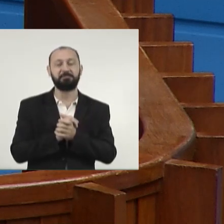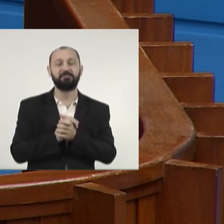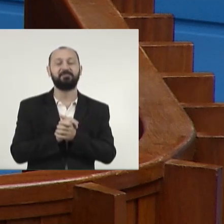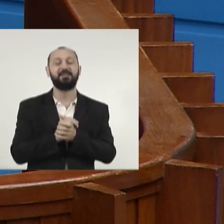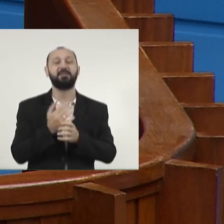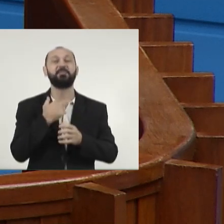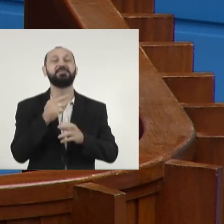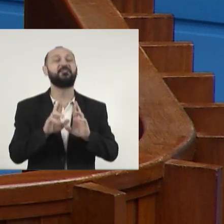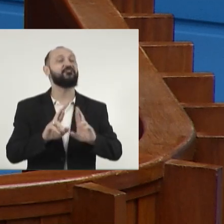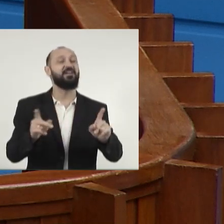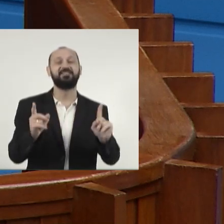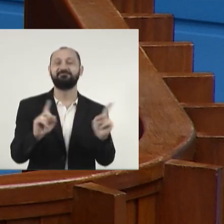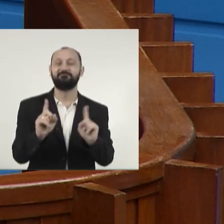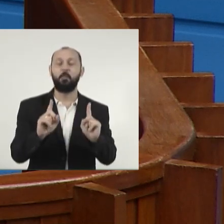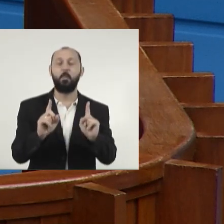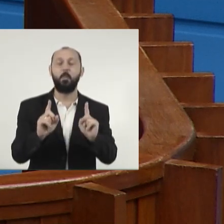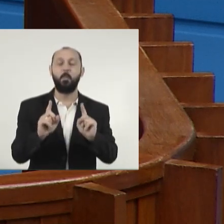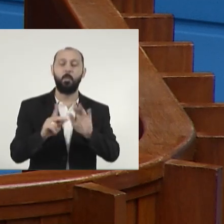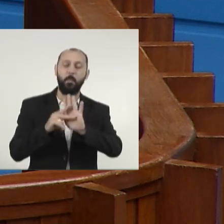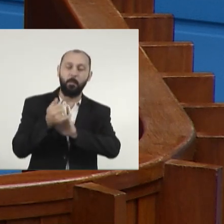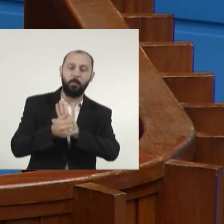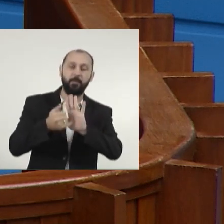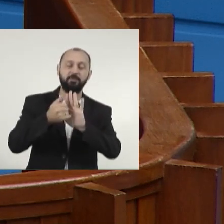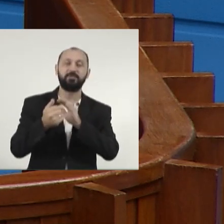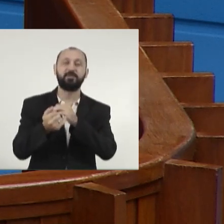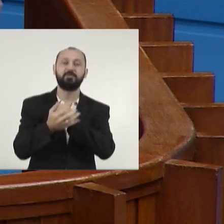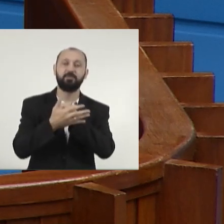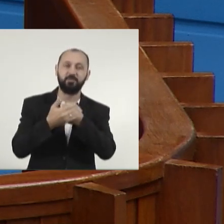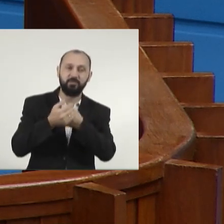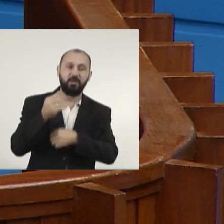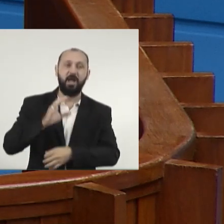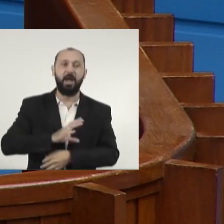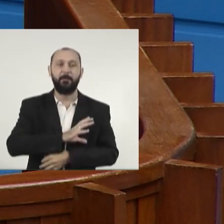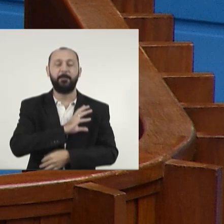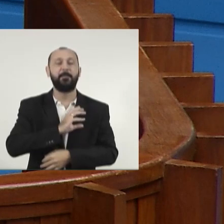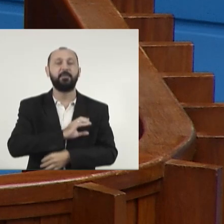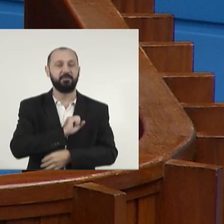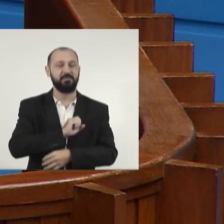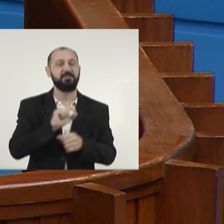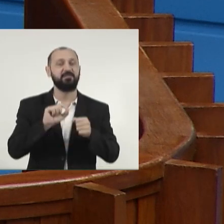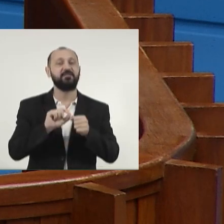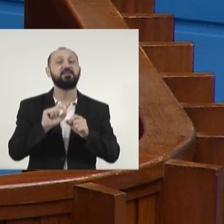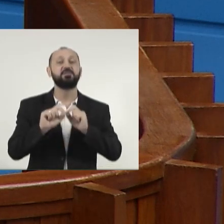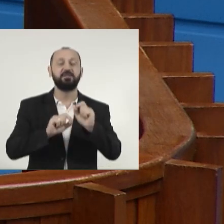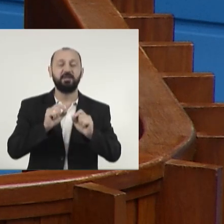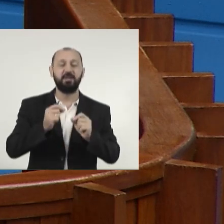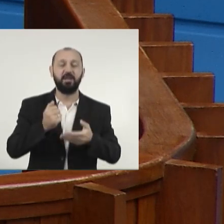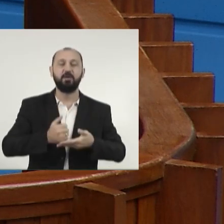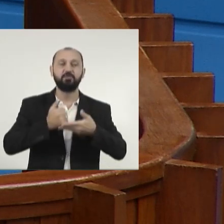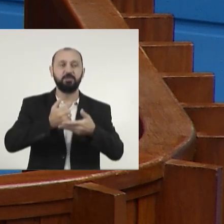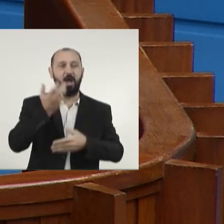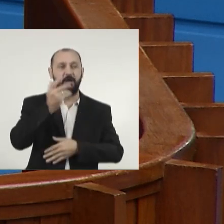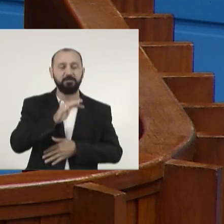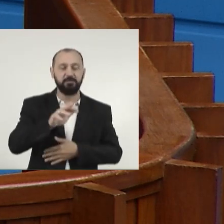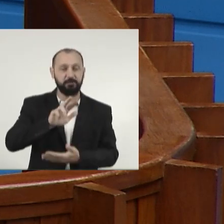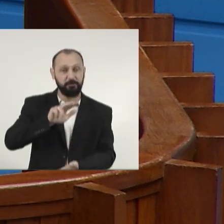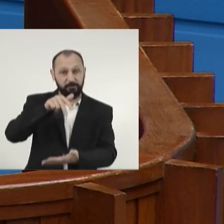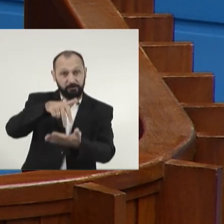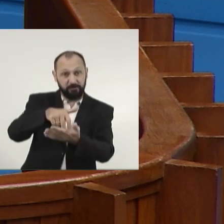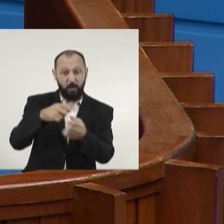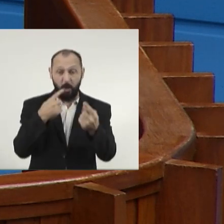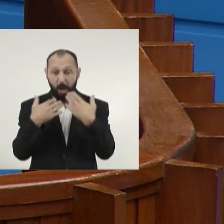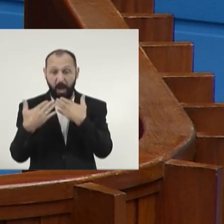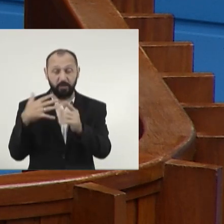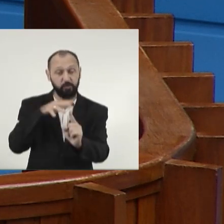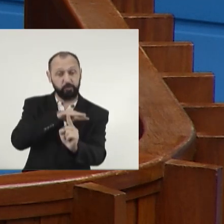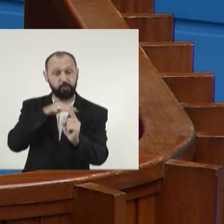não podia ser diferente, um projeto amoroso, carinhoso, que coloca as crianças, né, no centro dessa